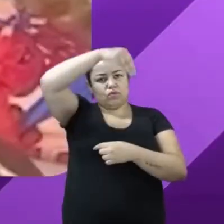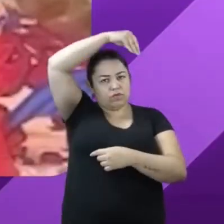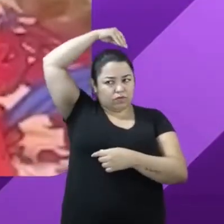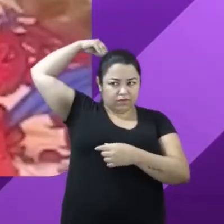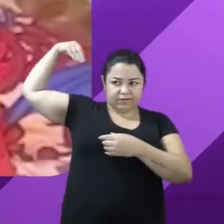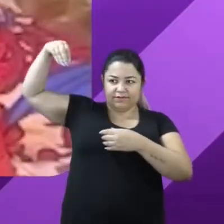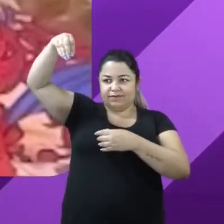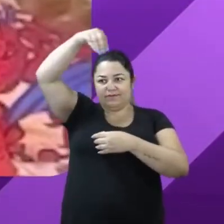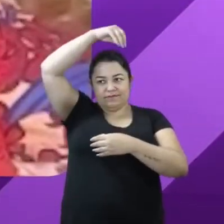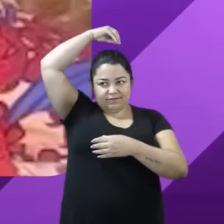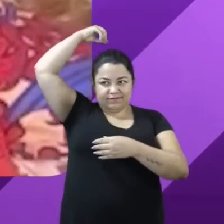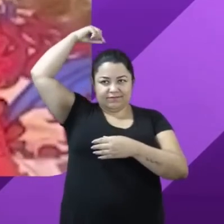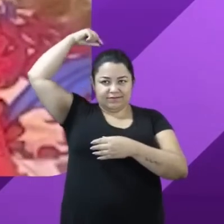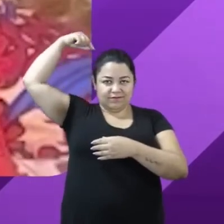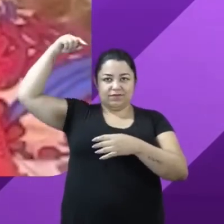cobre o nosso ori,